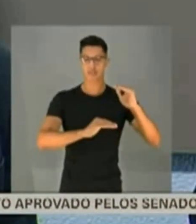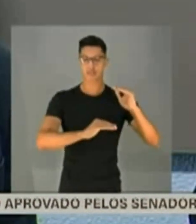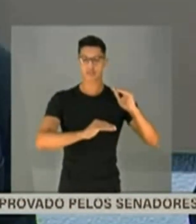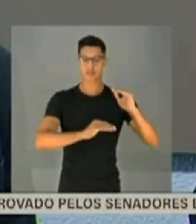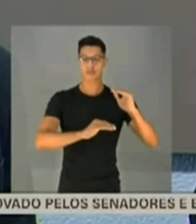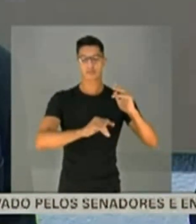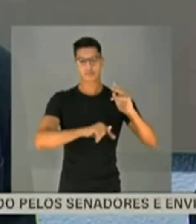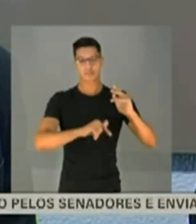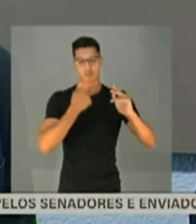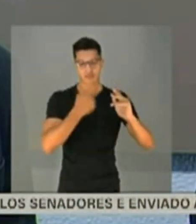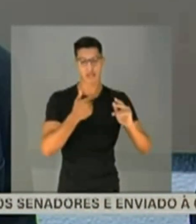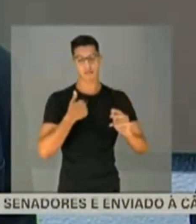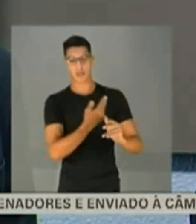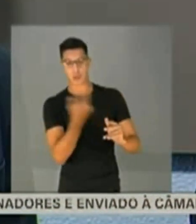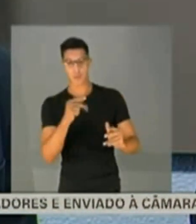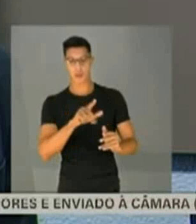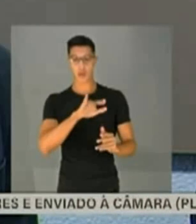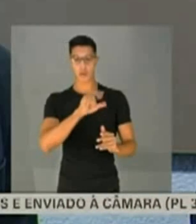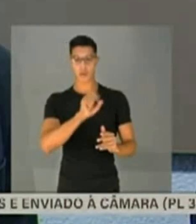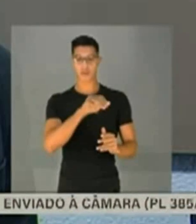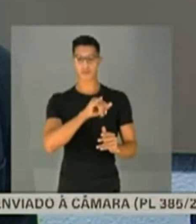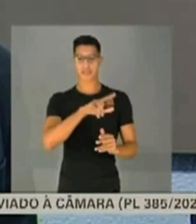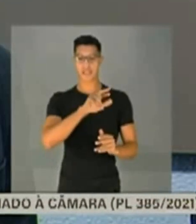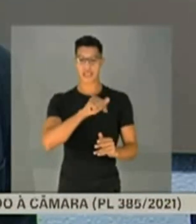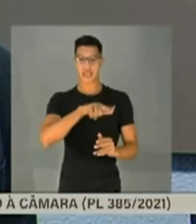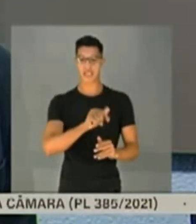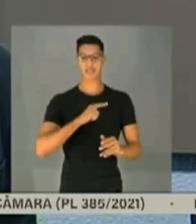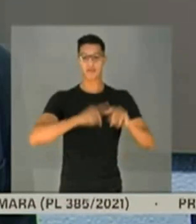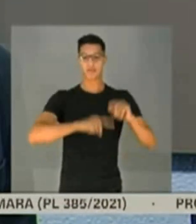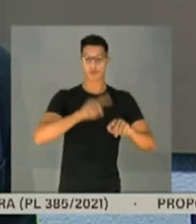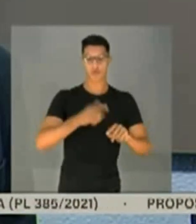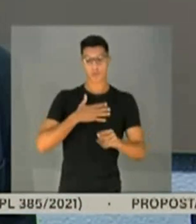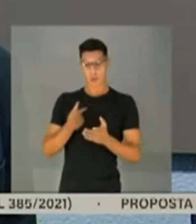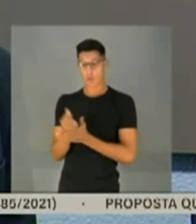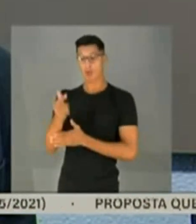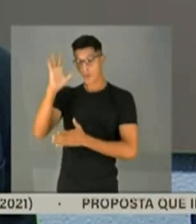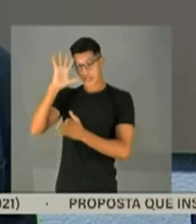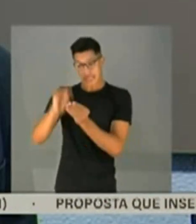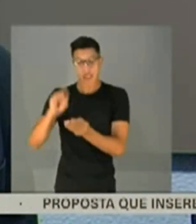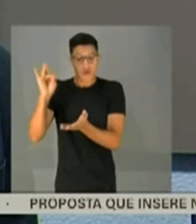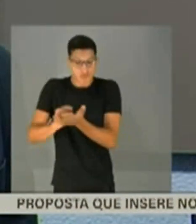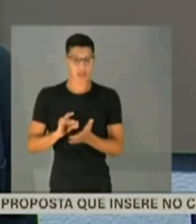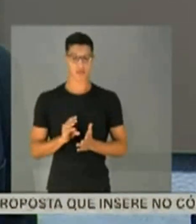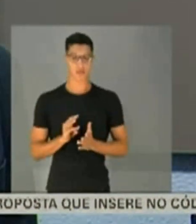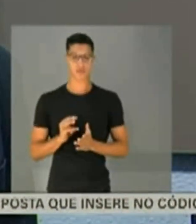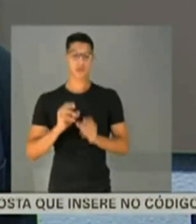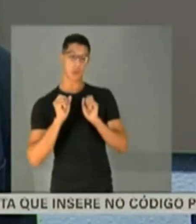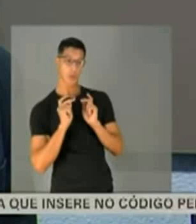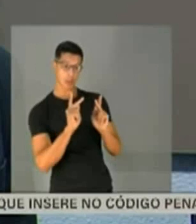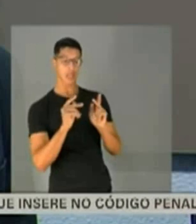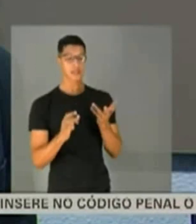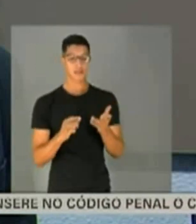Dominguete, eles viram na verdade que se tratava de um áudio cortado e não tinha relação nenhuma